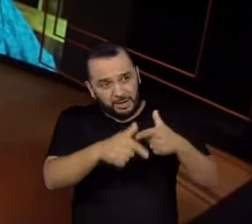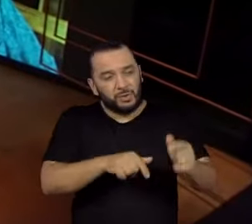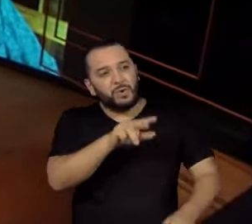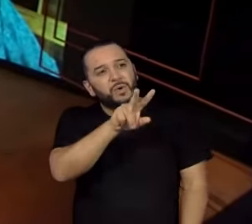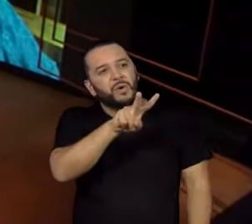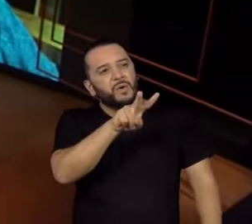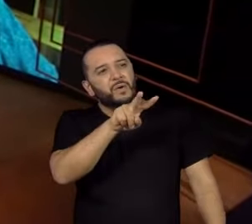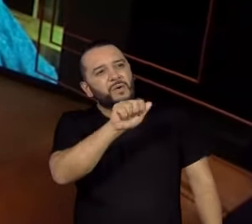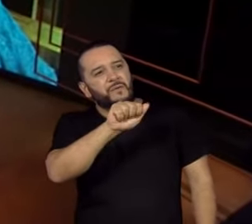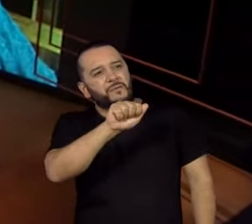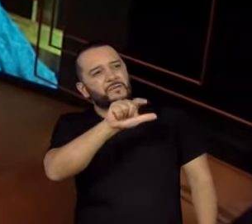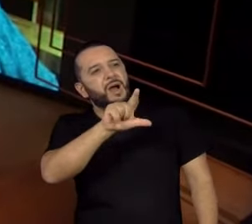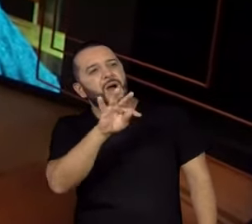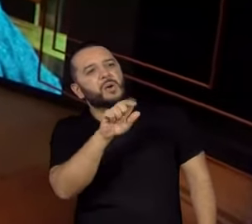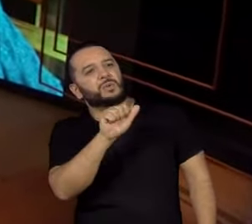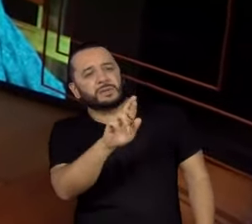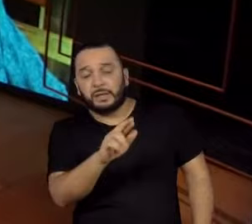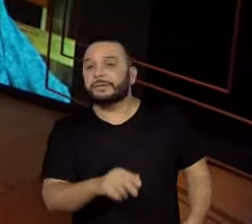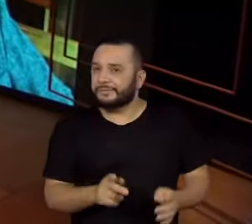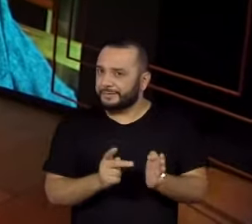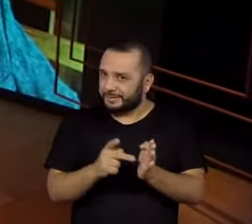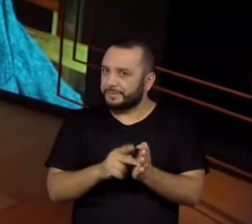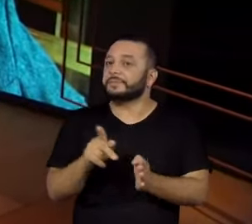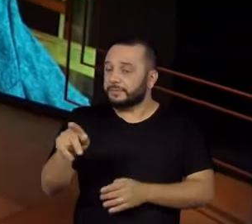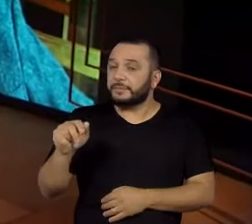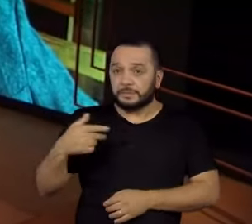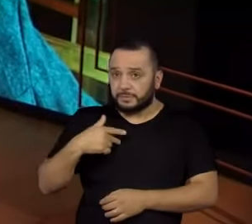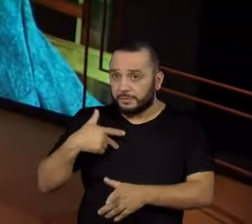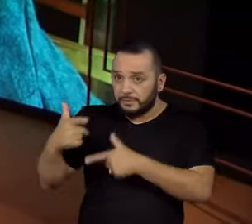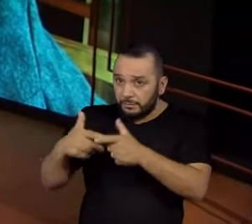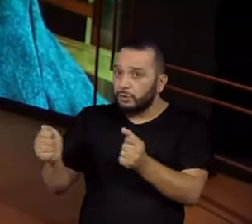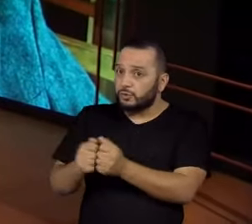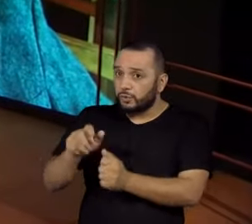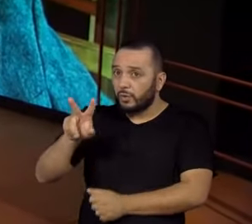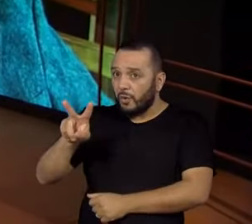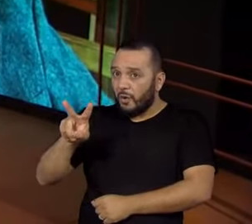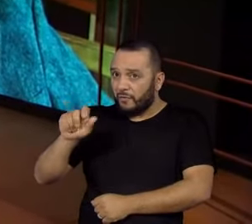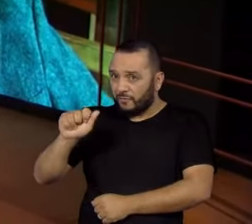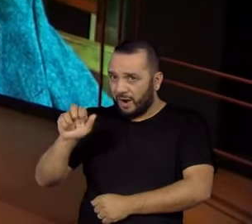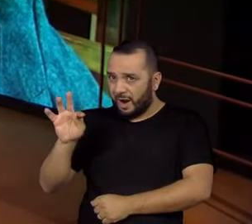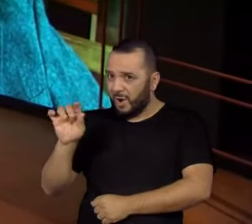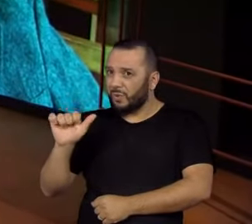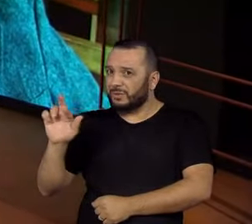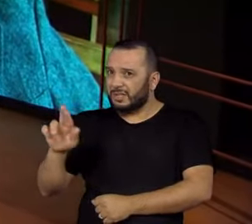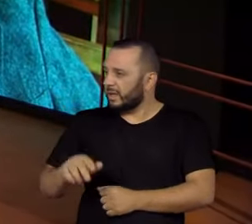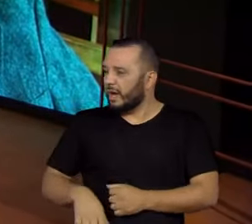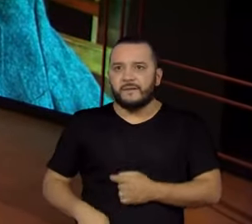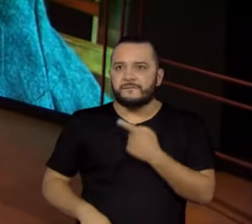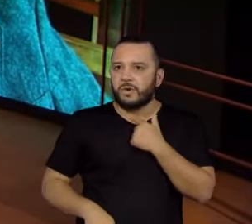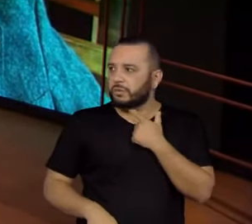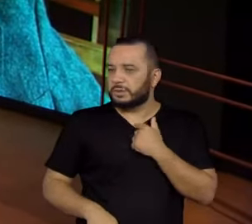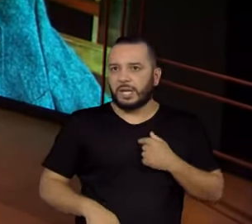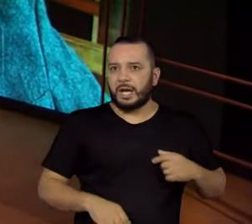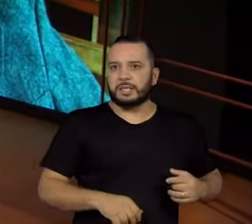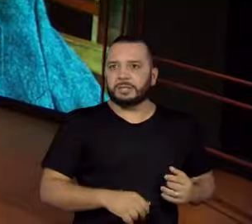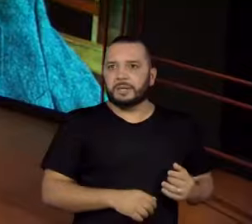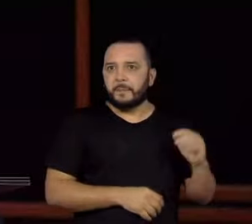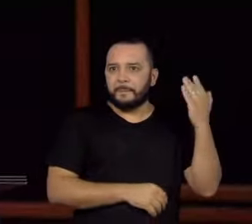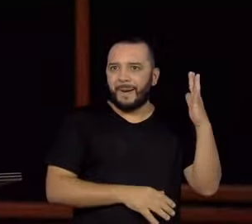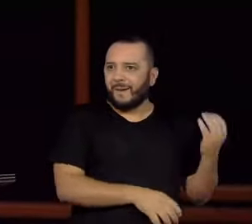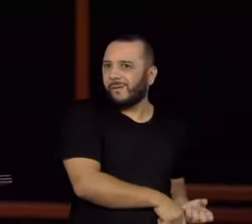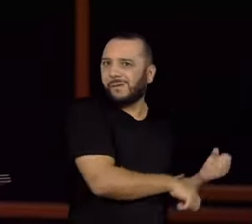Quando você acaba de trabalhar com o Walter Avancini, você tem vontade de mandar matar ele. Dar uma paulada na cabeça dele, de pendurar ele na praça,